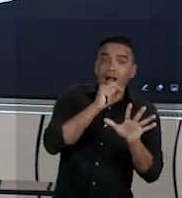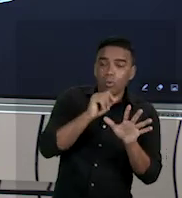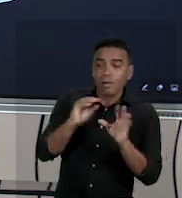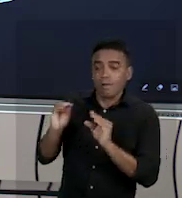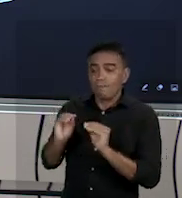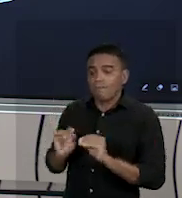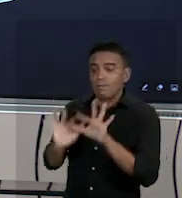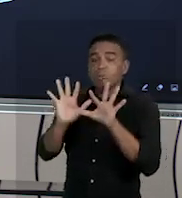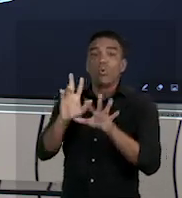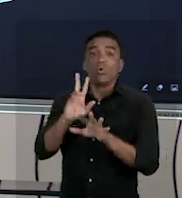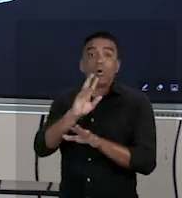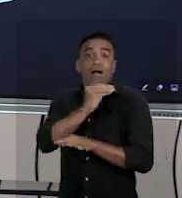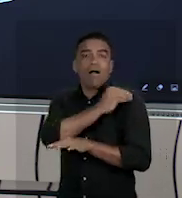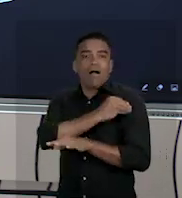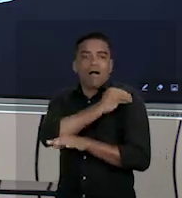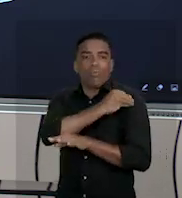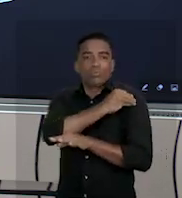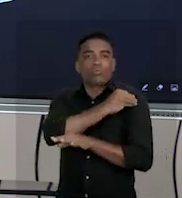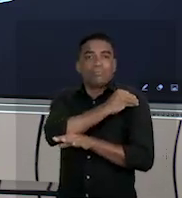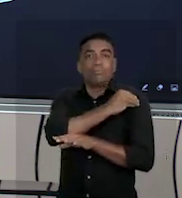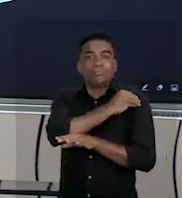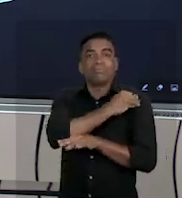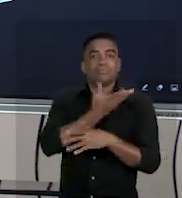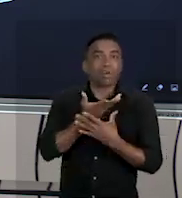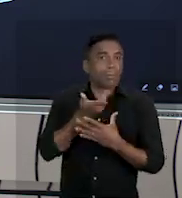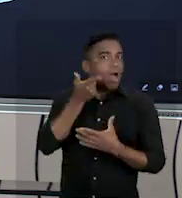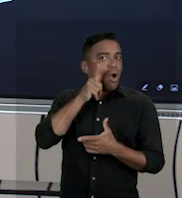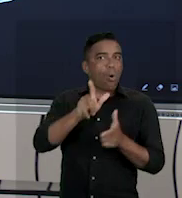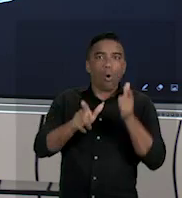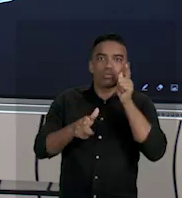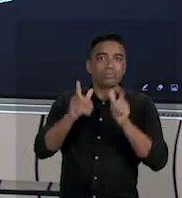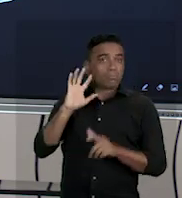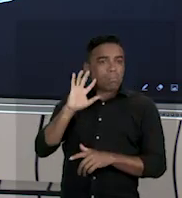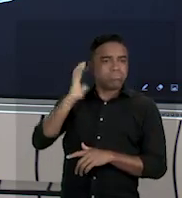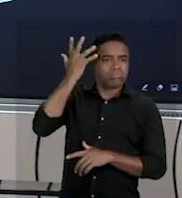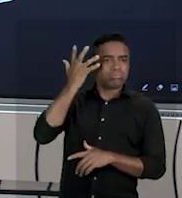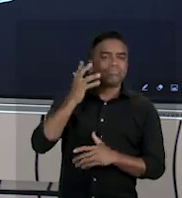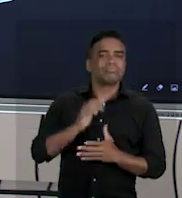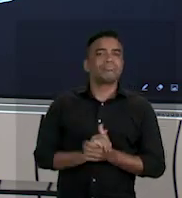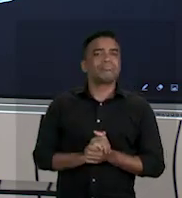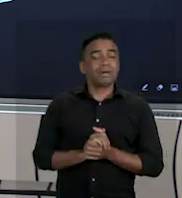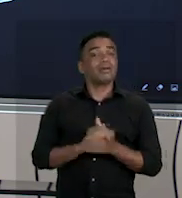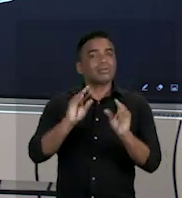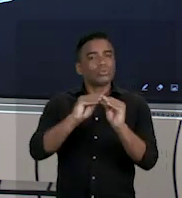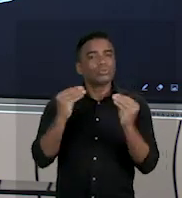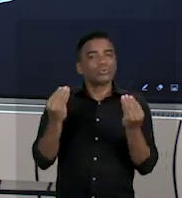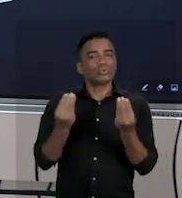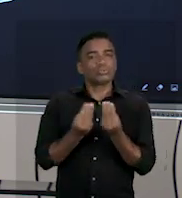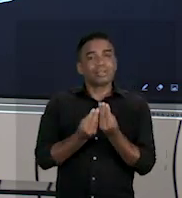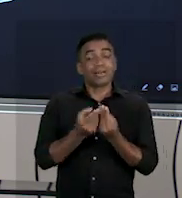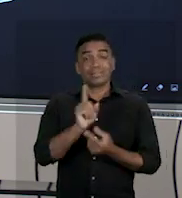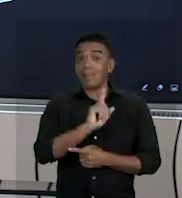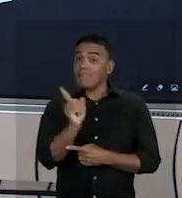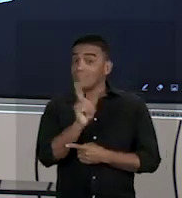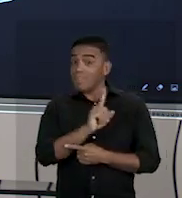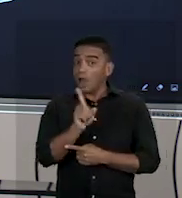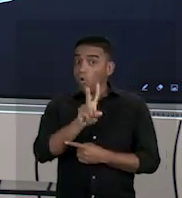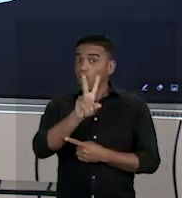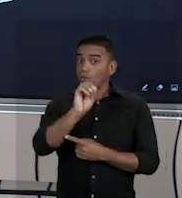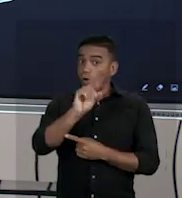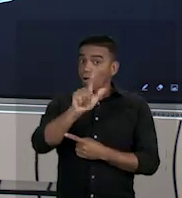essas propriedades que estamos trabalhando realmente ocorram, é necessário que sejam substâncias não